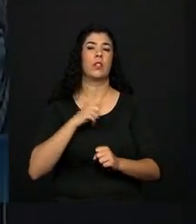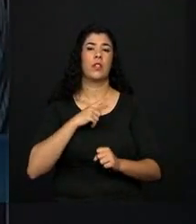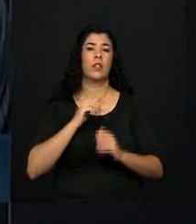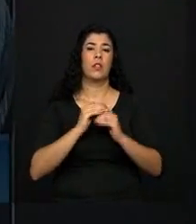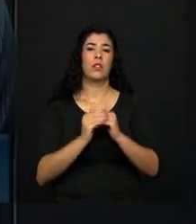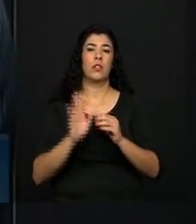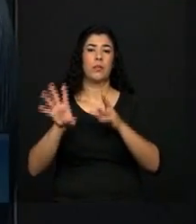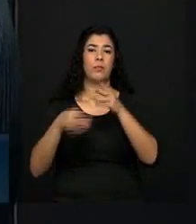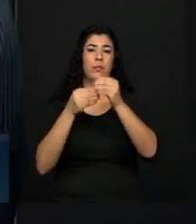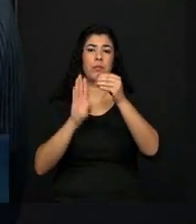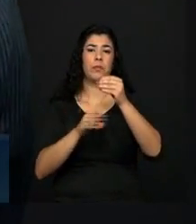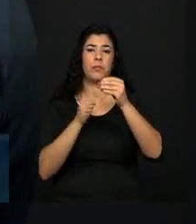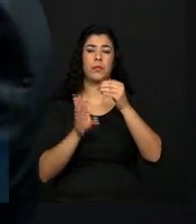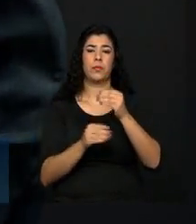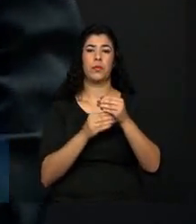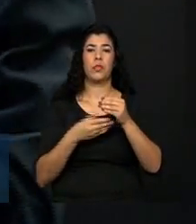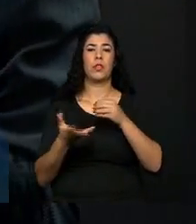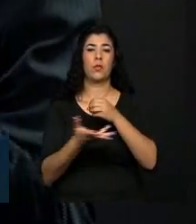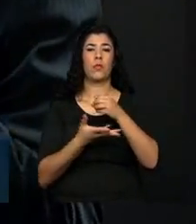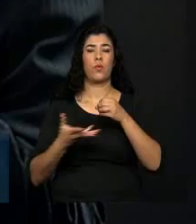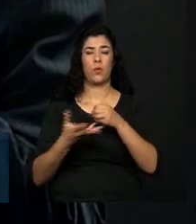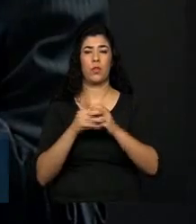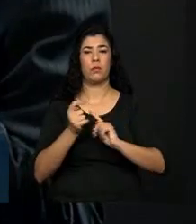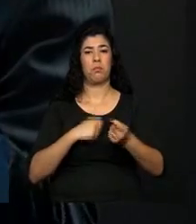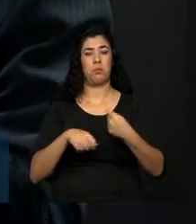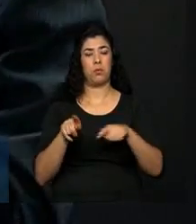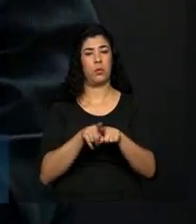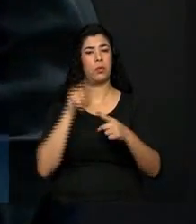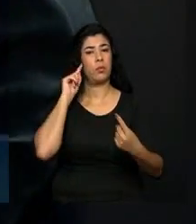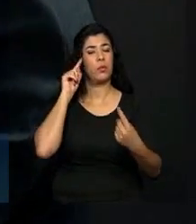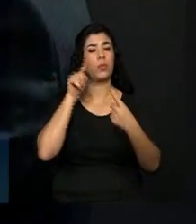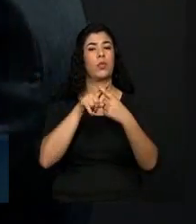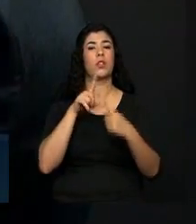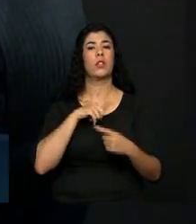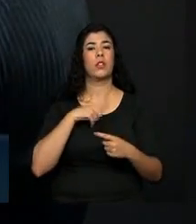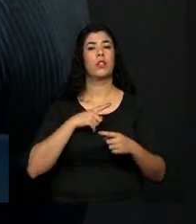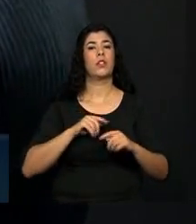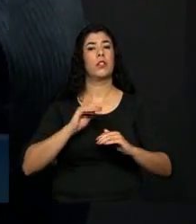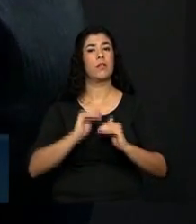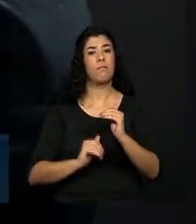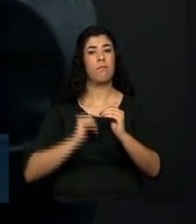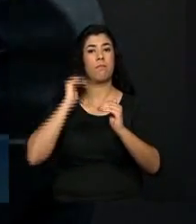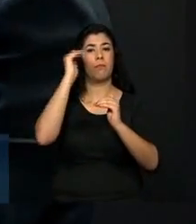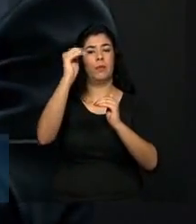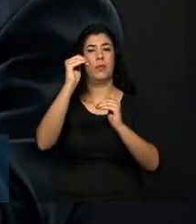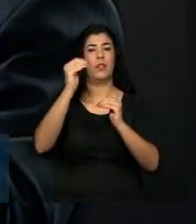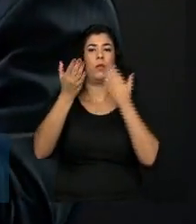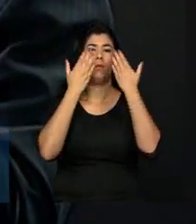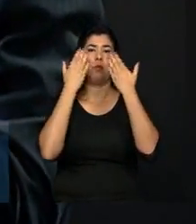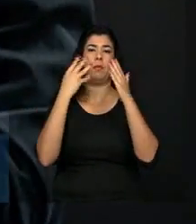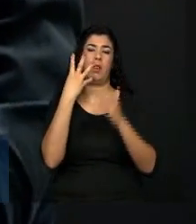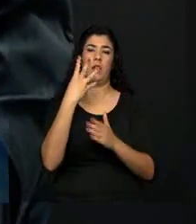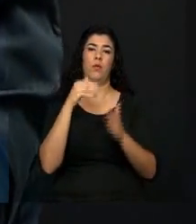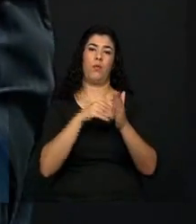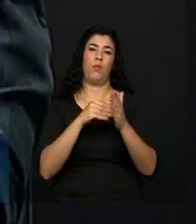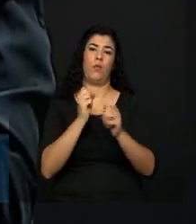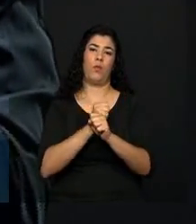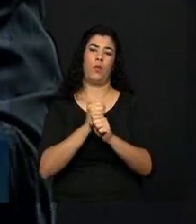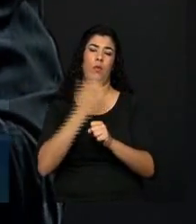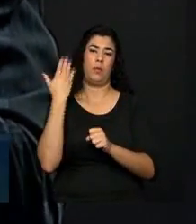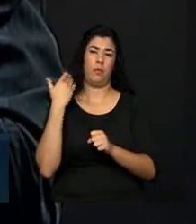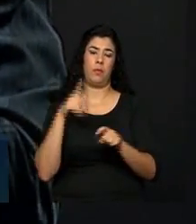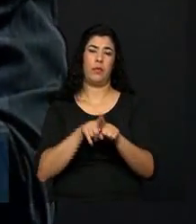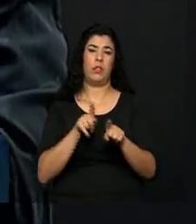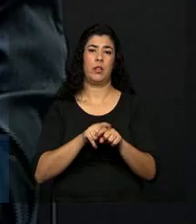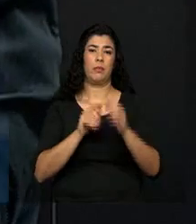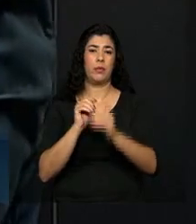um incremento desses Fundos e a nossa perspectiva que a gente supere os últimos 4 anos em cerca aí de